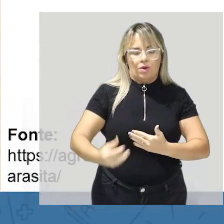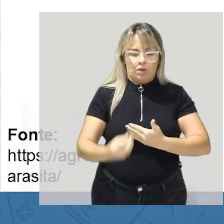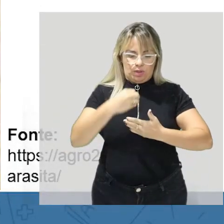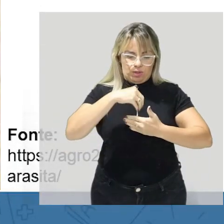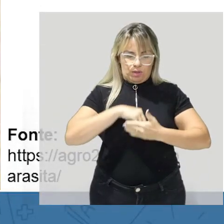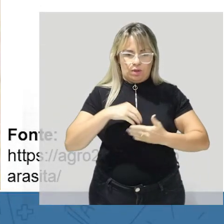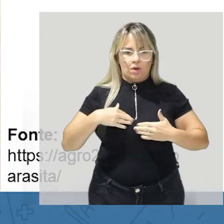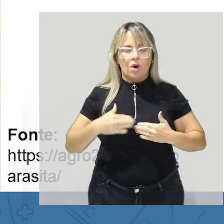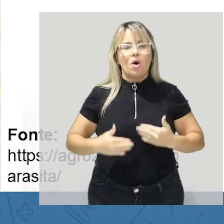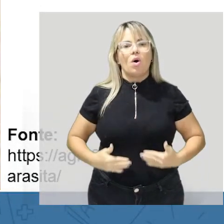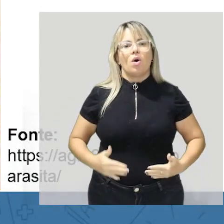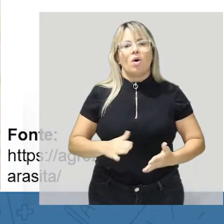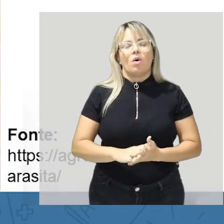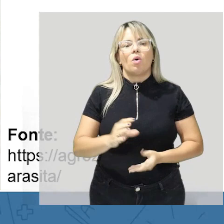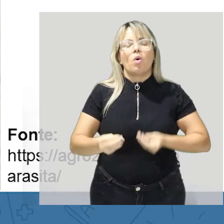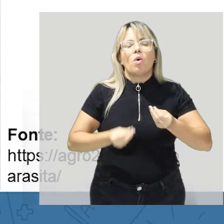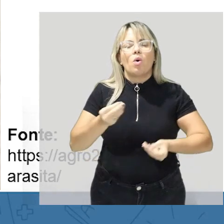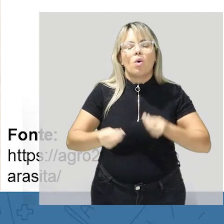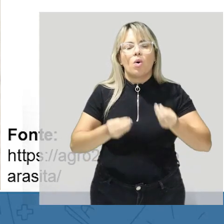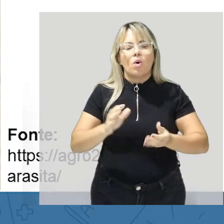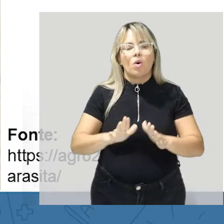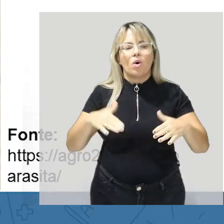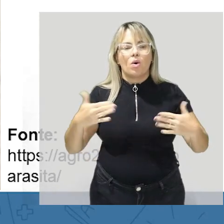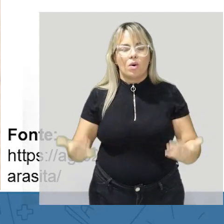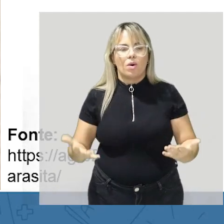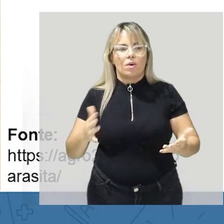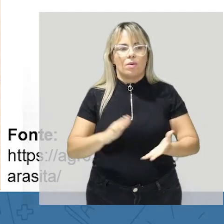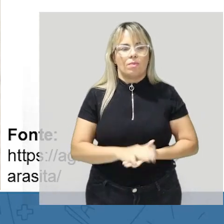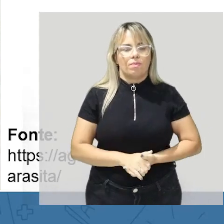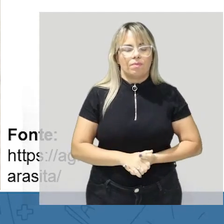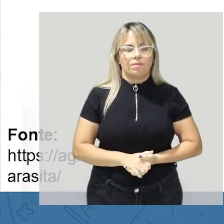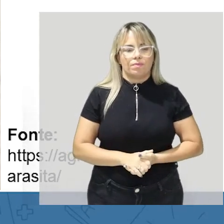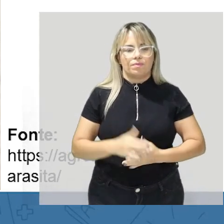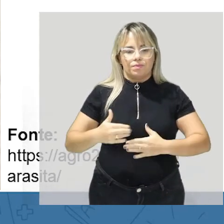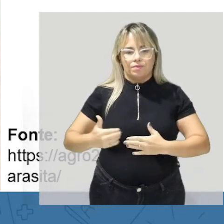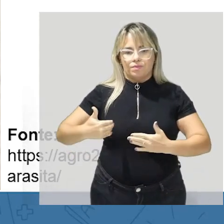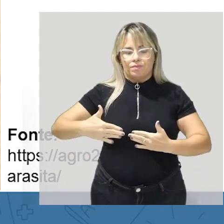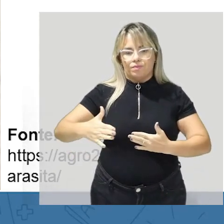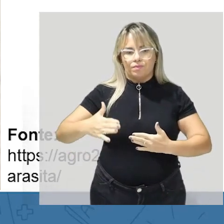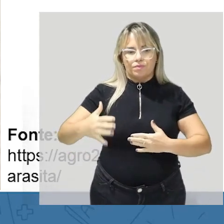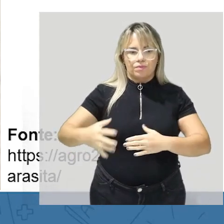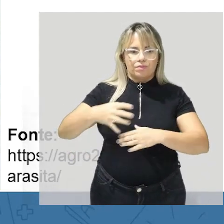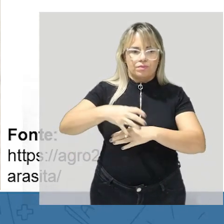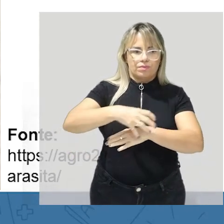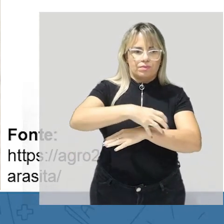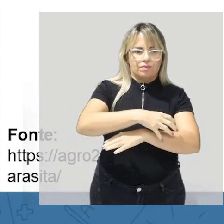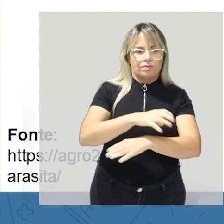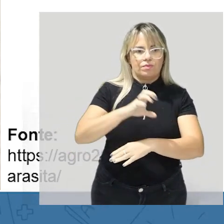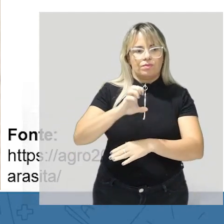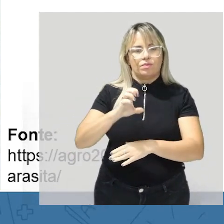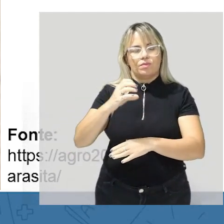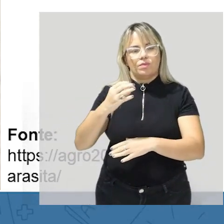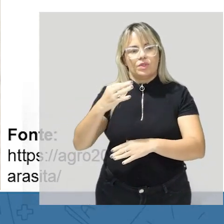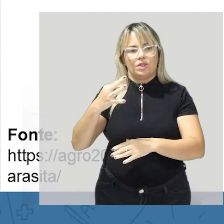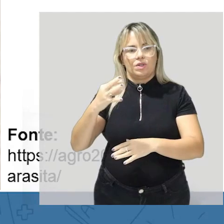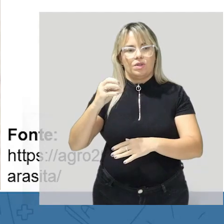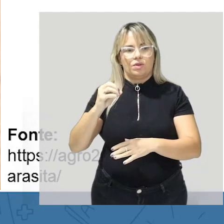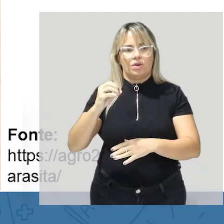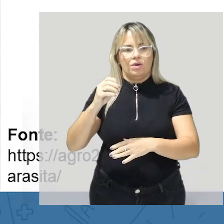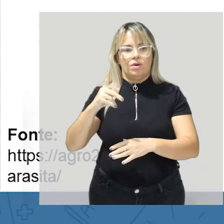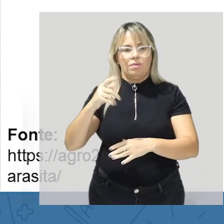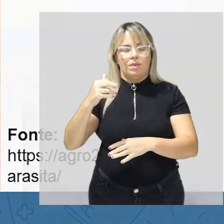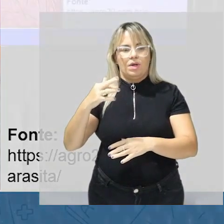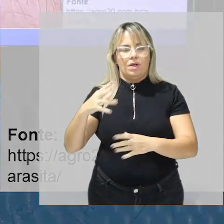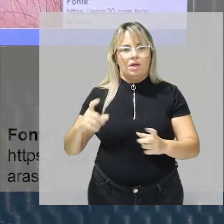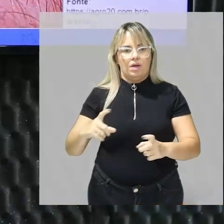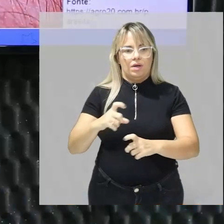interno. De que maneira? Se ele se alimentar desse indivíduo no ambiente externo, ele é um ectoparasita. É o que acontece, por